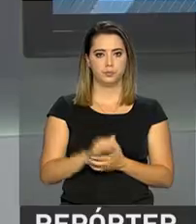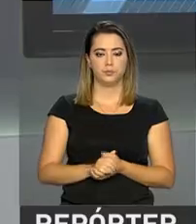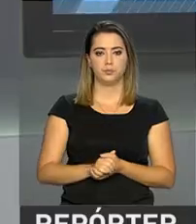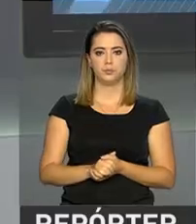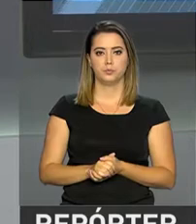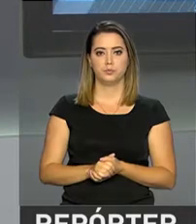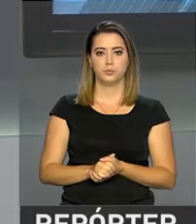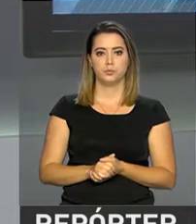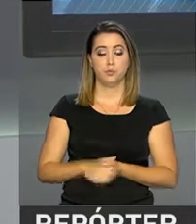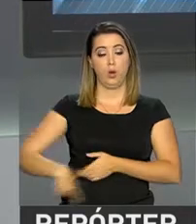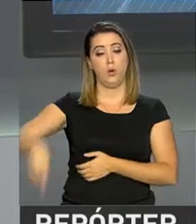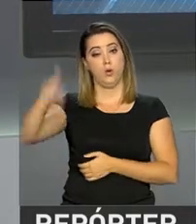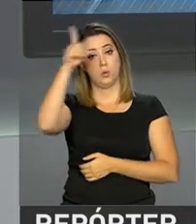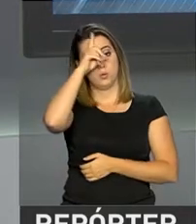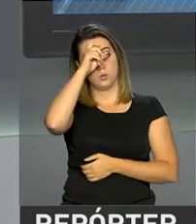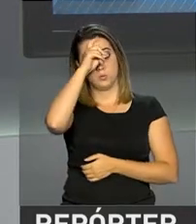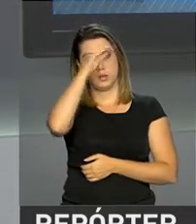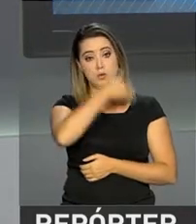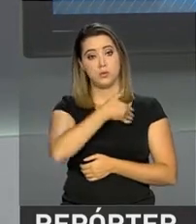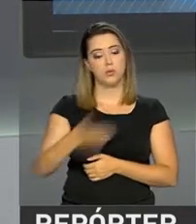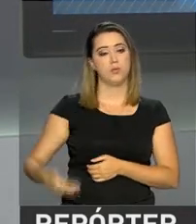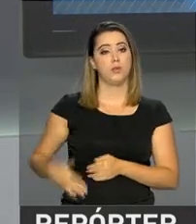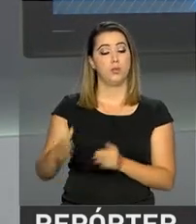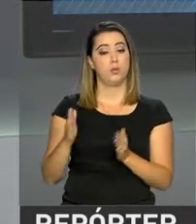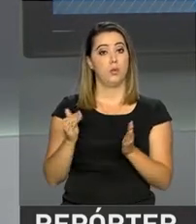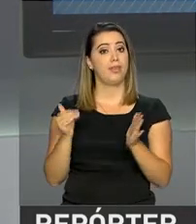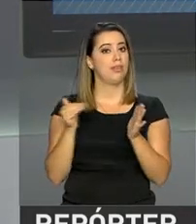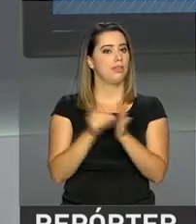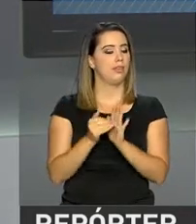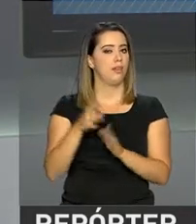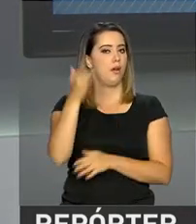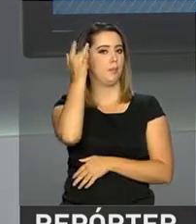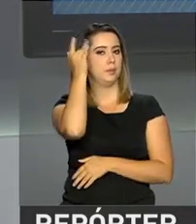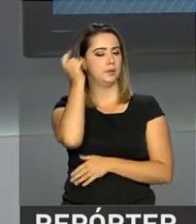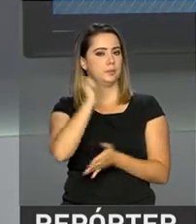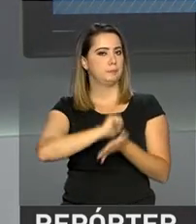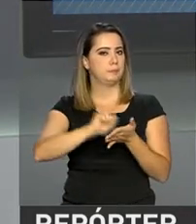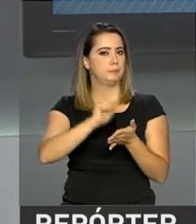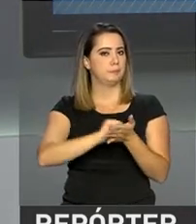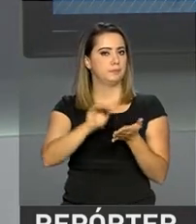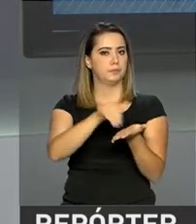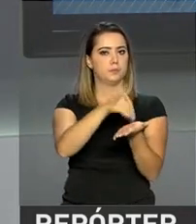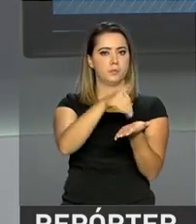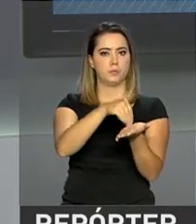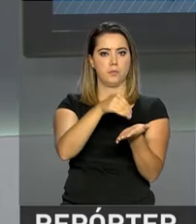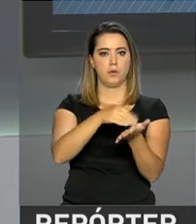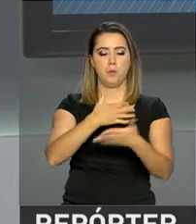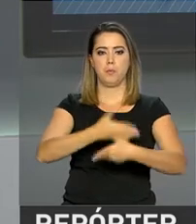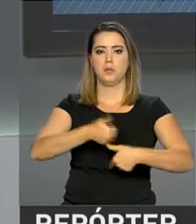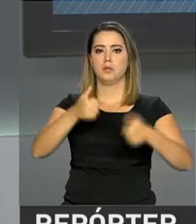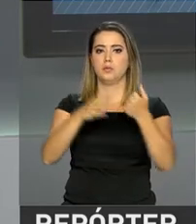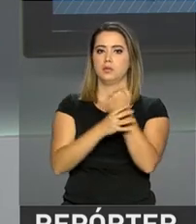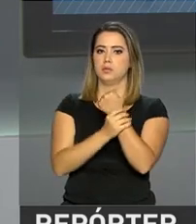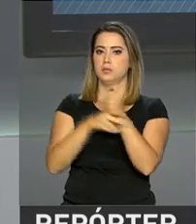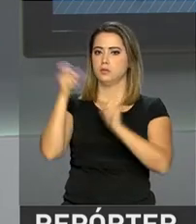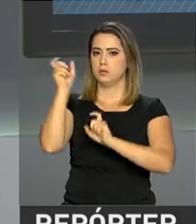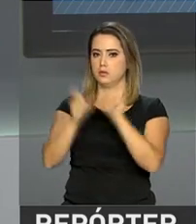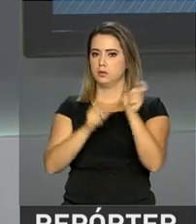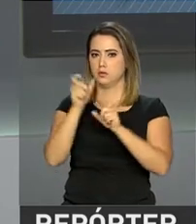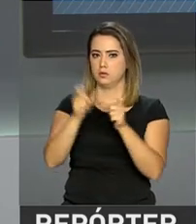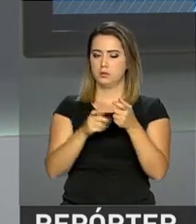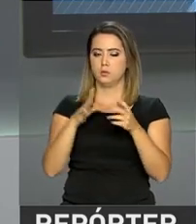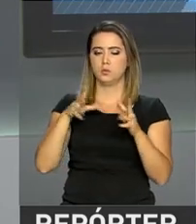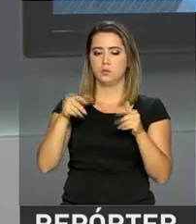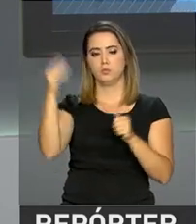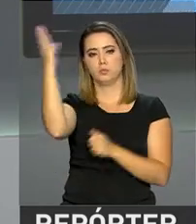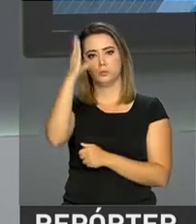4,5%. Hospitais públicos têm até amanhã para se inscreverem no processo seletivo Melhorando a Segurança do Paciente em Larga